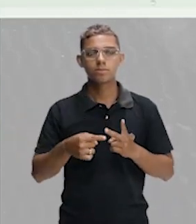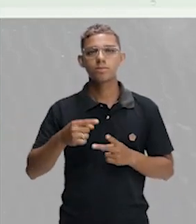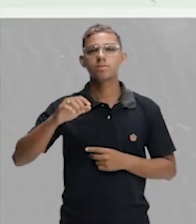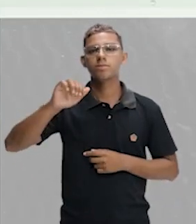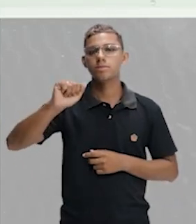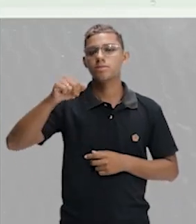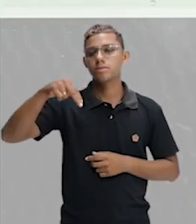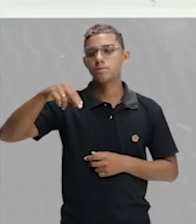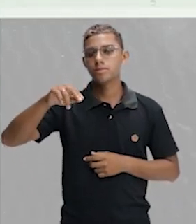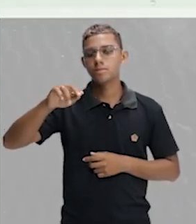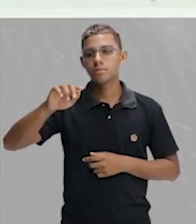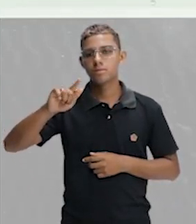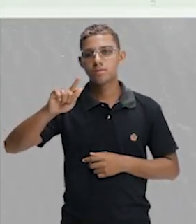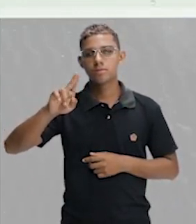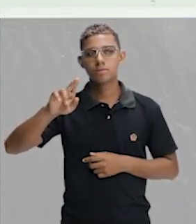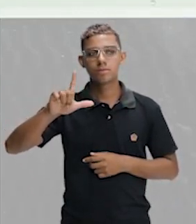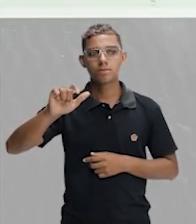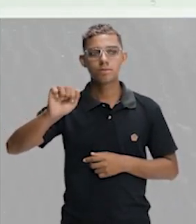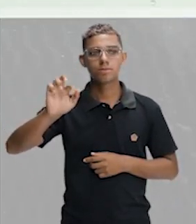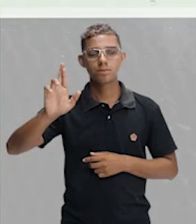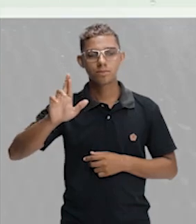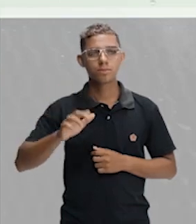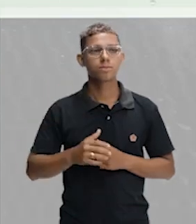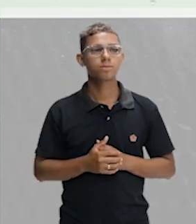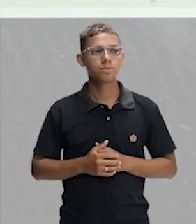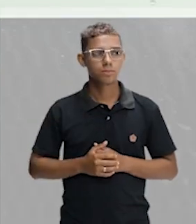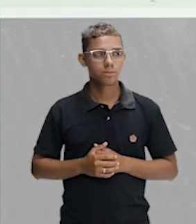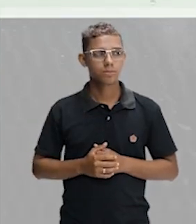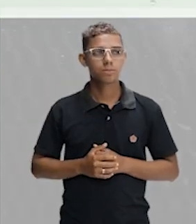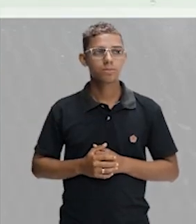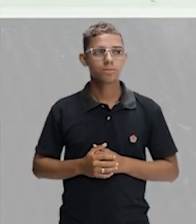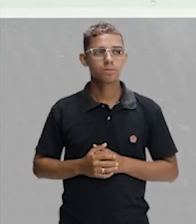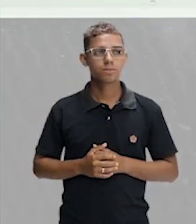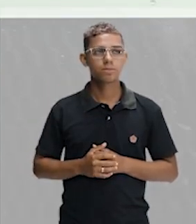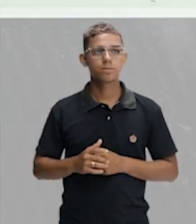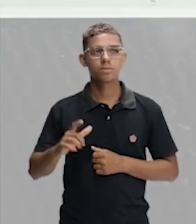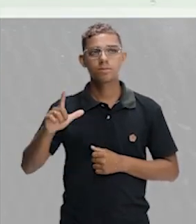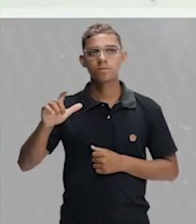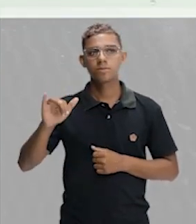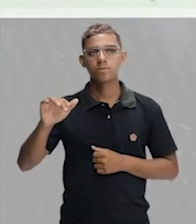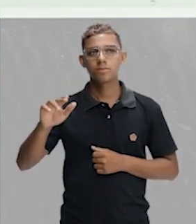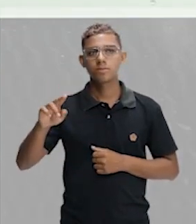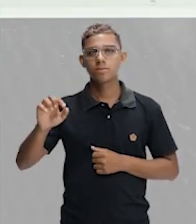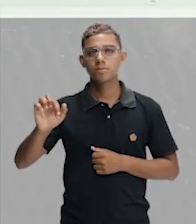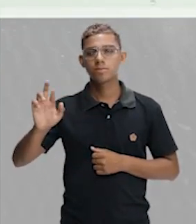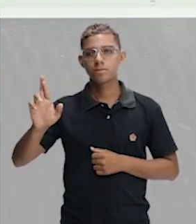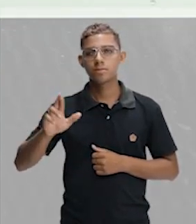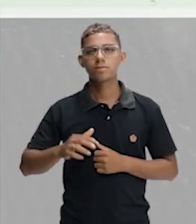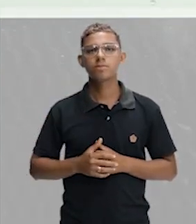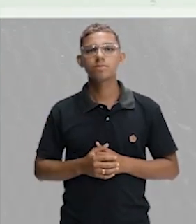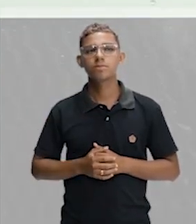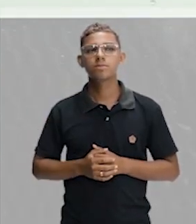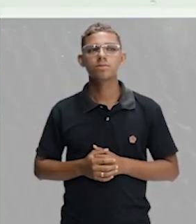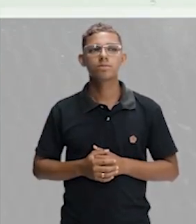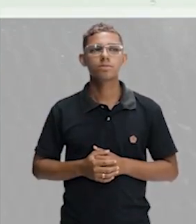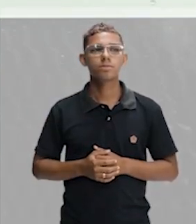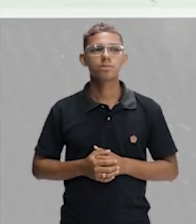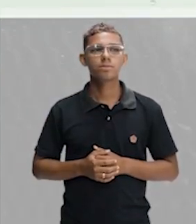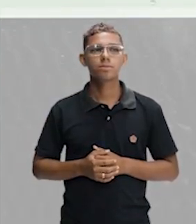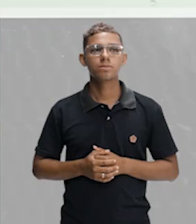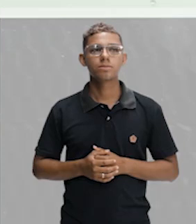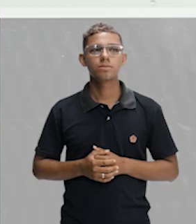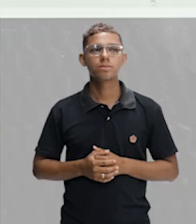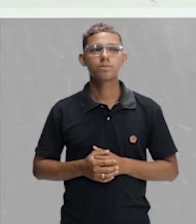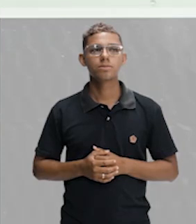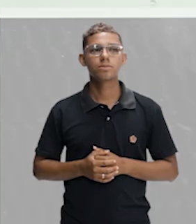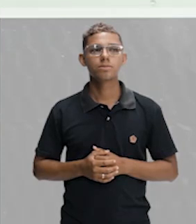linear certinho beleza turminha Vou apagar aqui para a gente